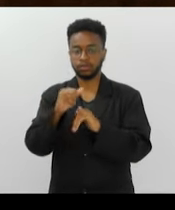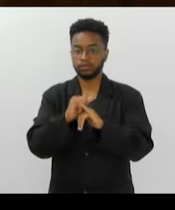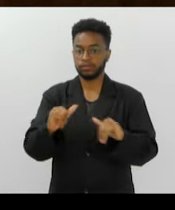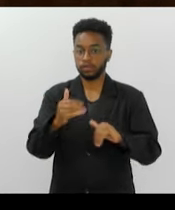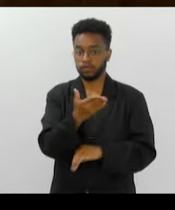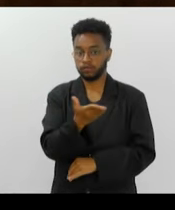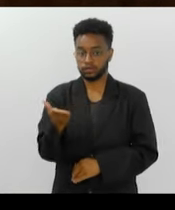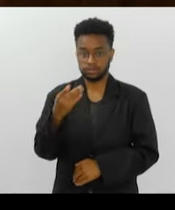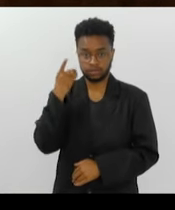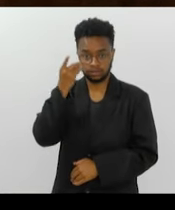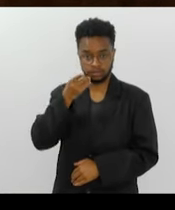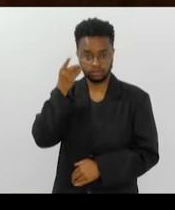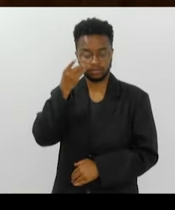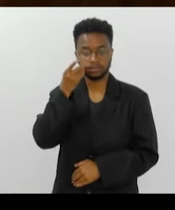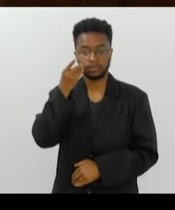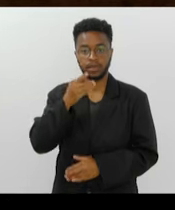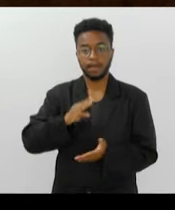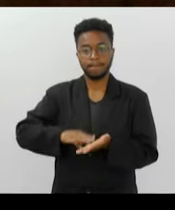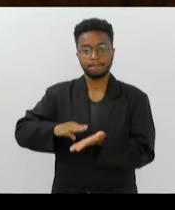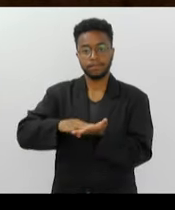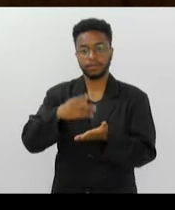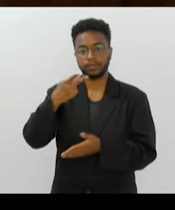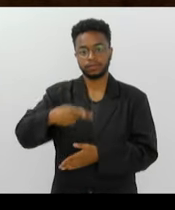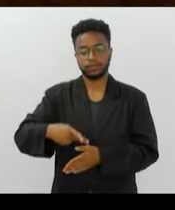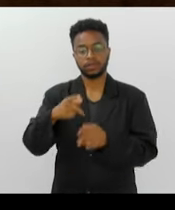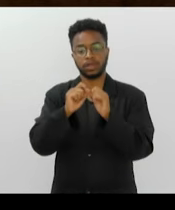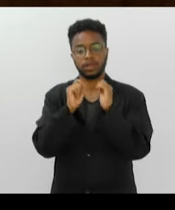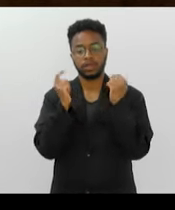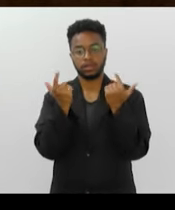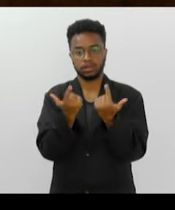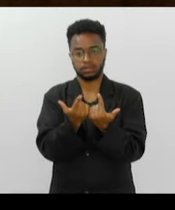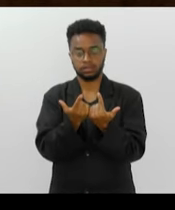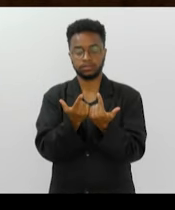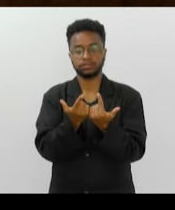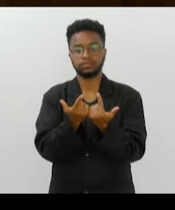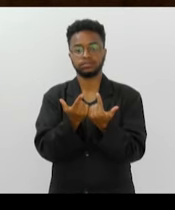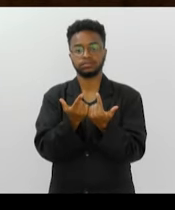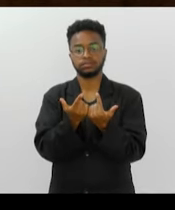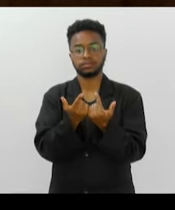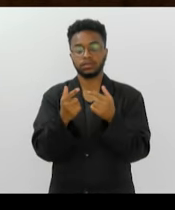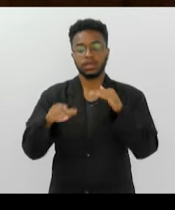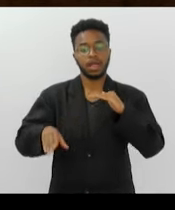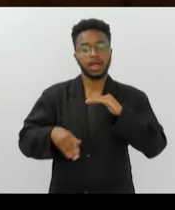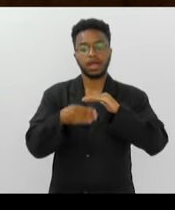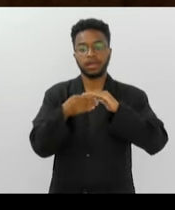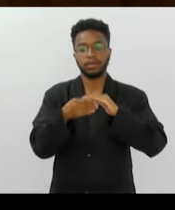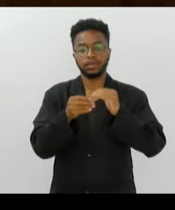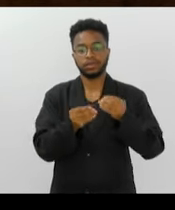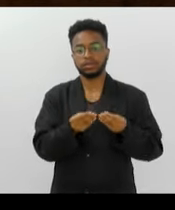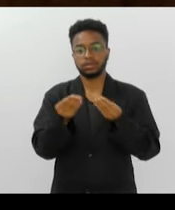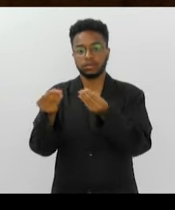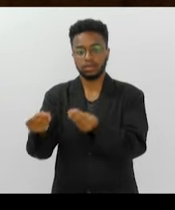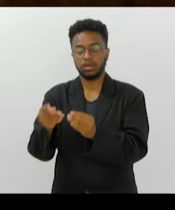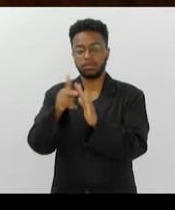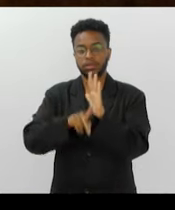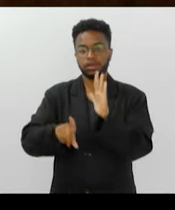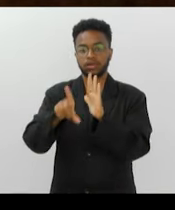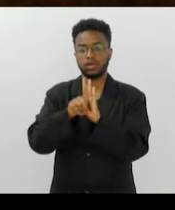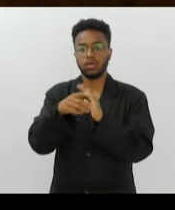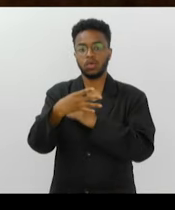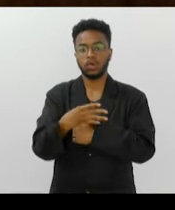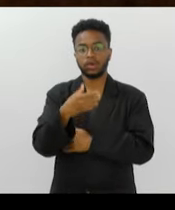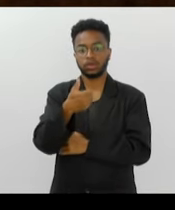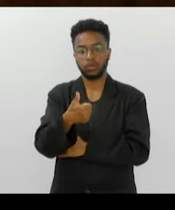senhores deputados membros Poder Legislativo que as emendas a serem apresentadas ao projeto de lei